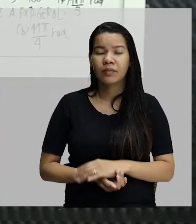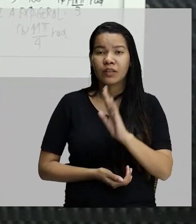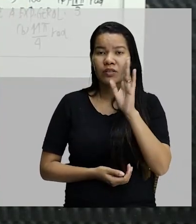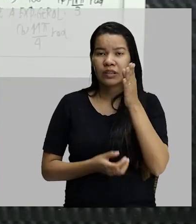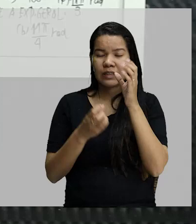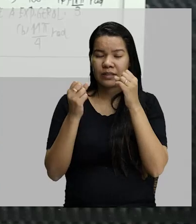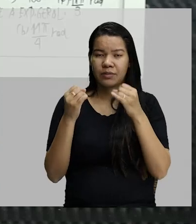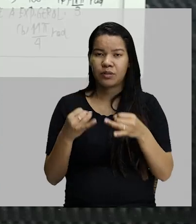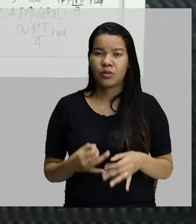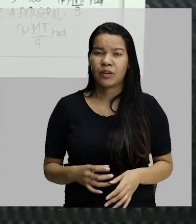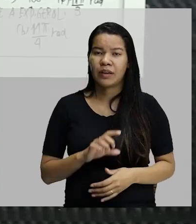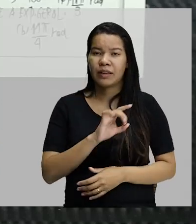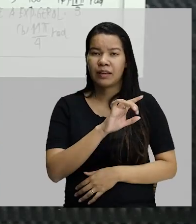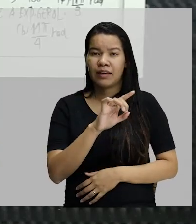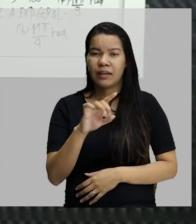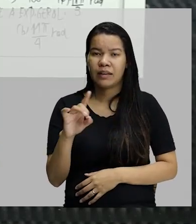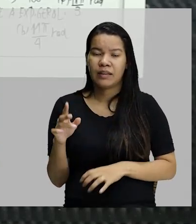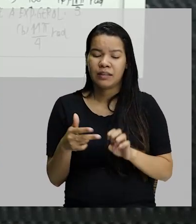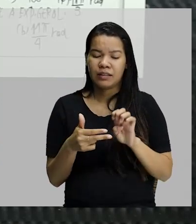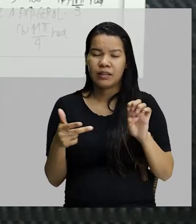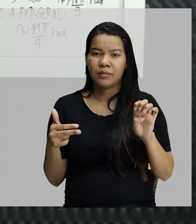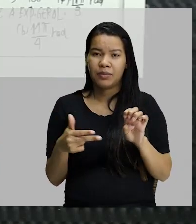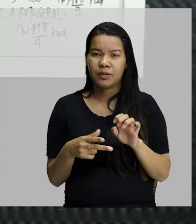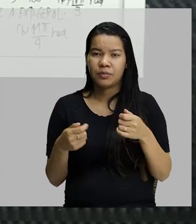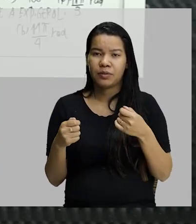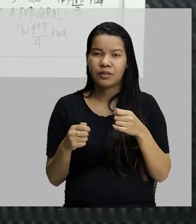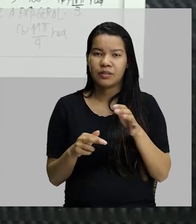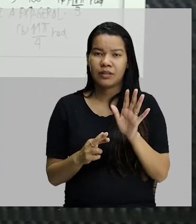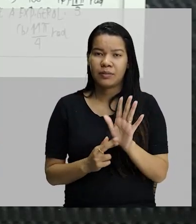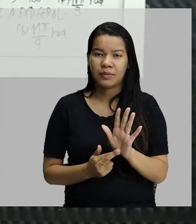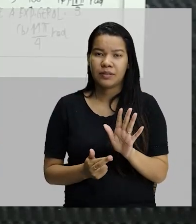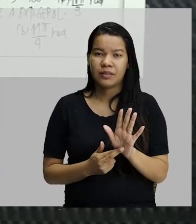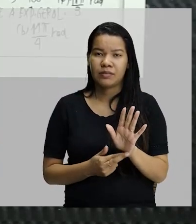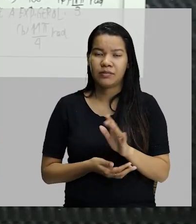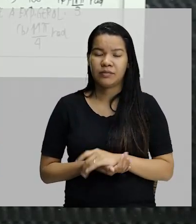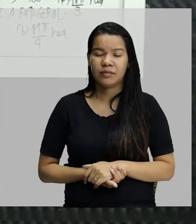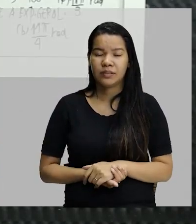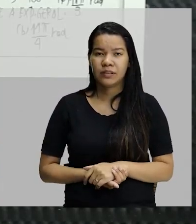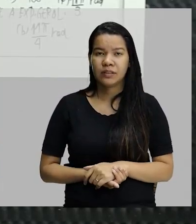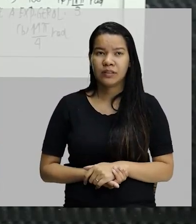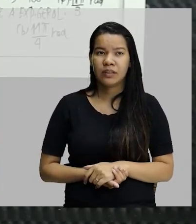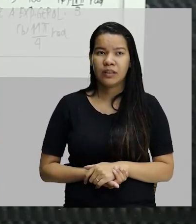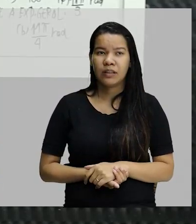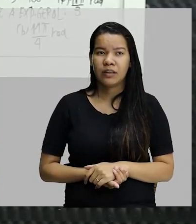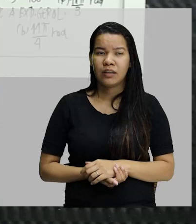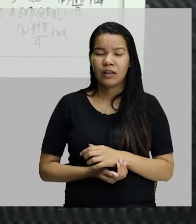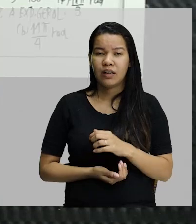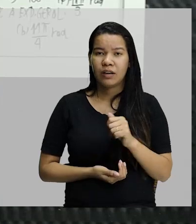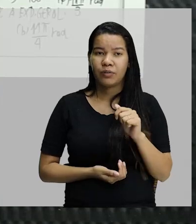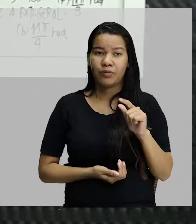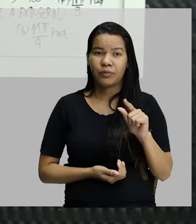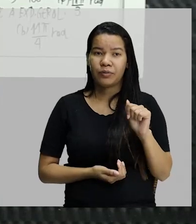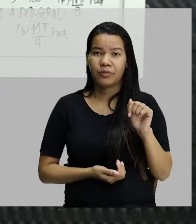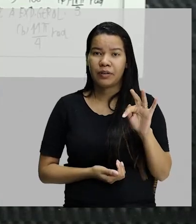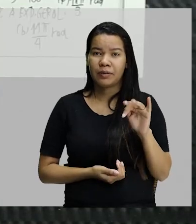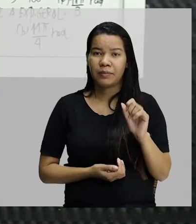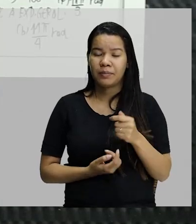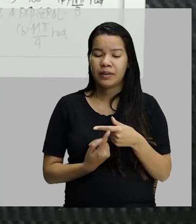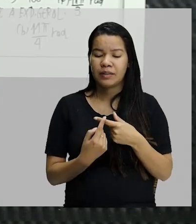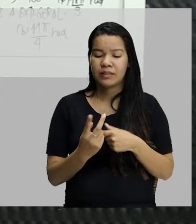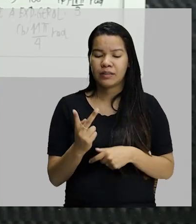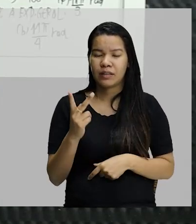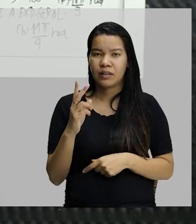explicar o que é cada elemento desse aí, ele pode ser representado assim. Alfa mais K multiplicado por